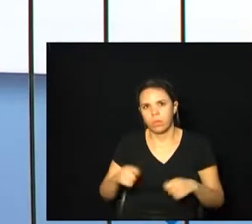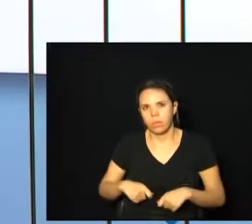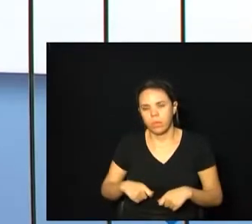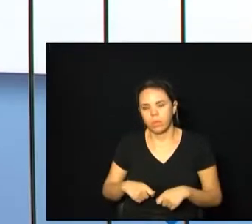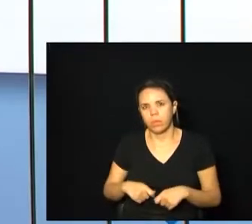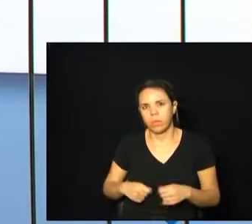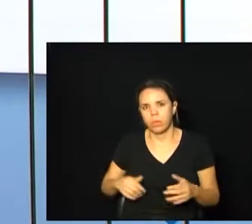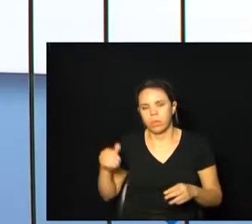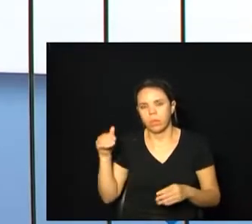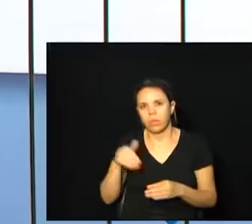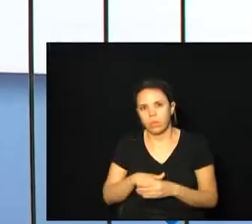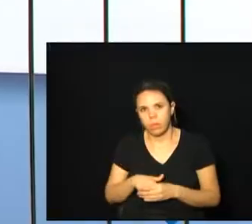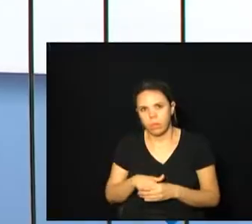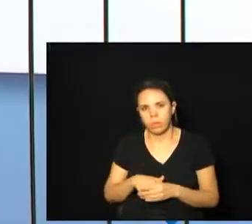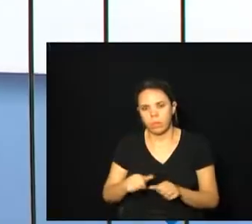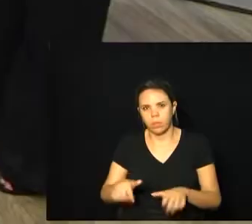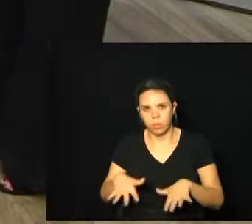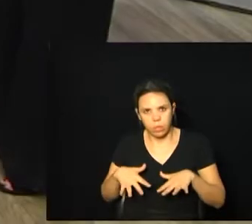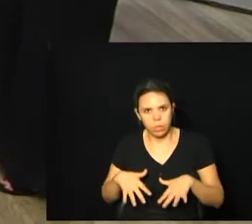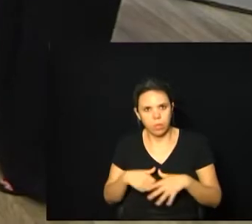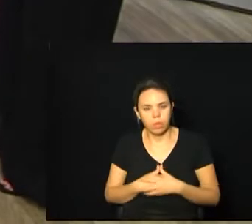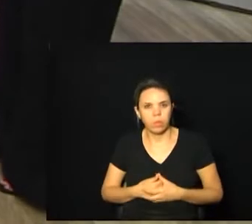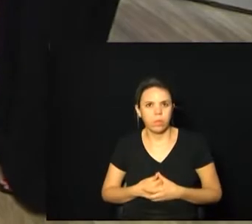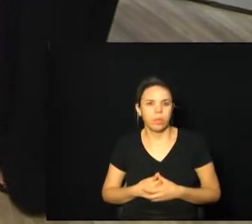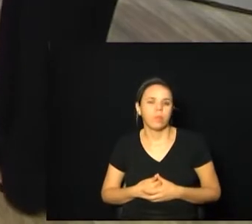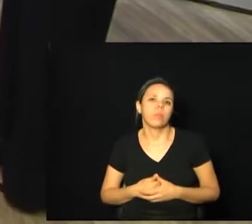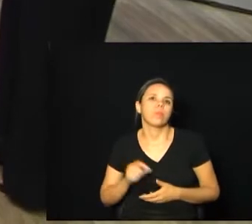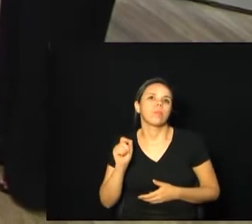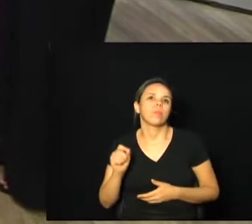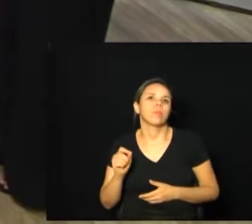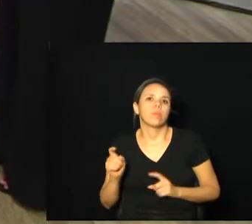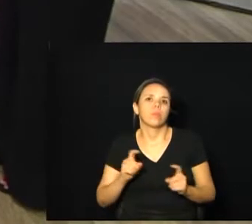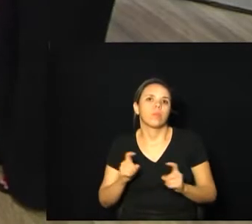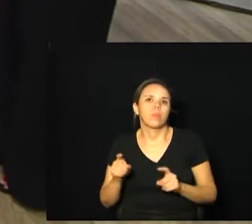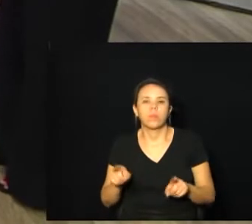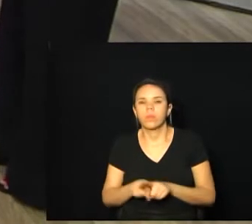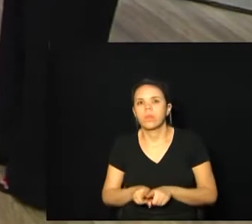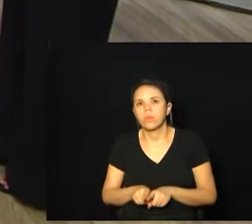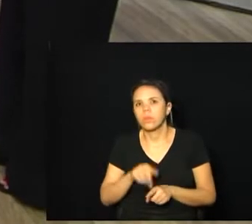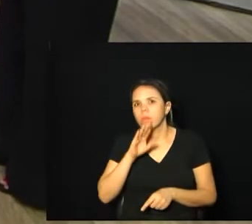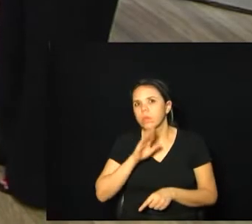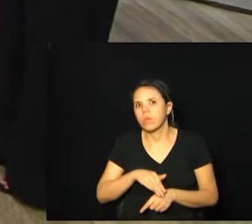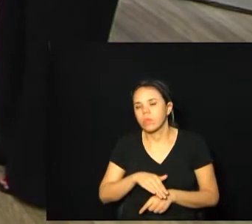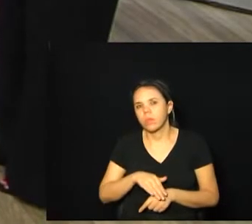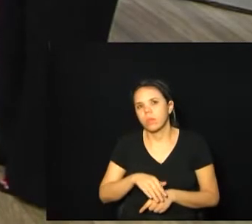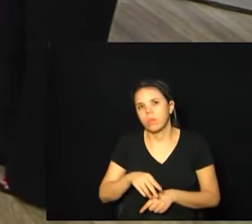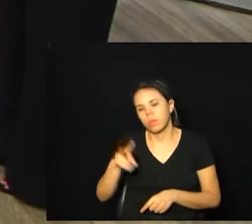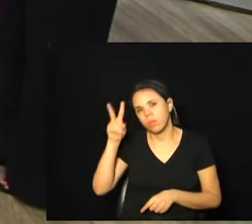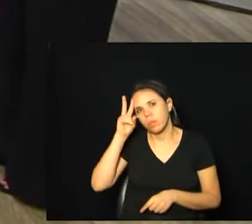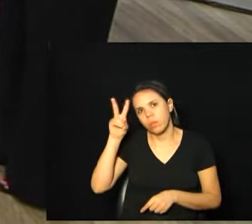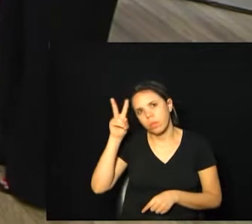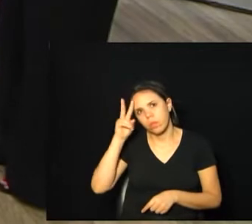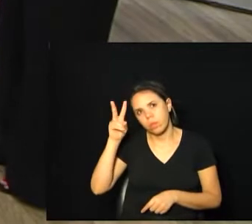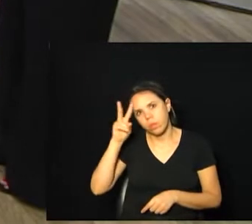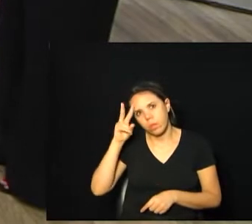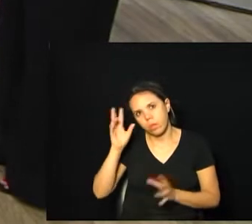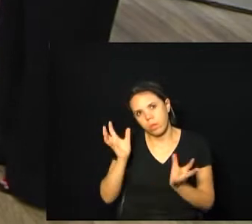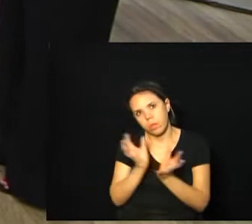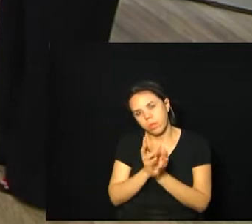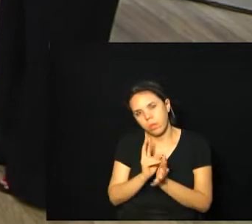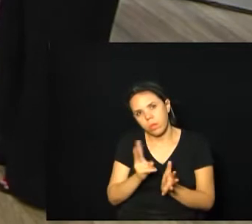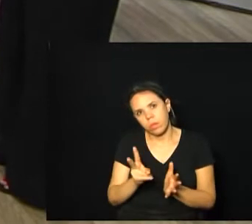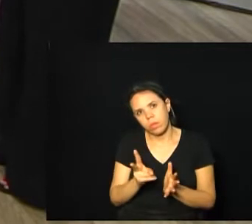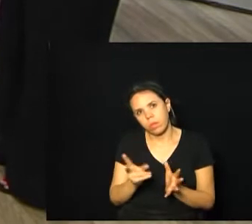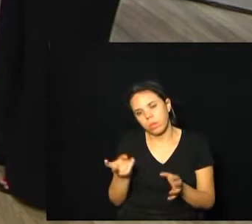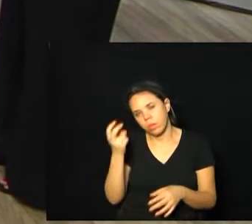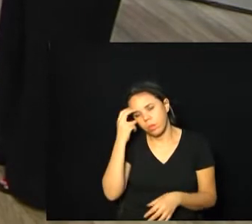serem votadas em plenário. E Mirna Abreu, quem se reuniu também na tarde desta segunda-feira foi a Comissão Permanente